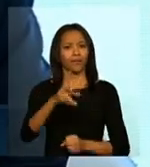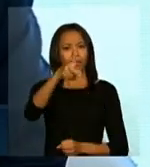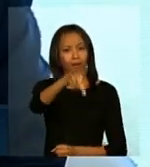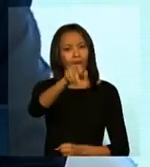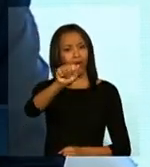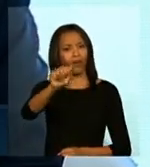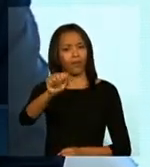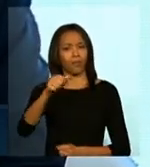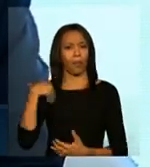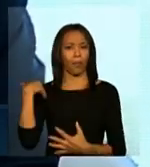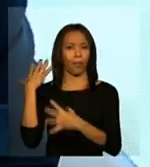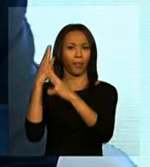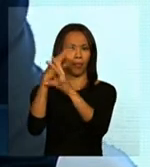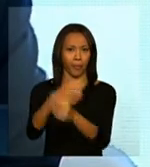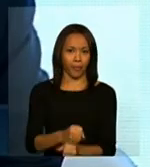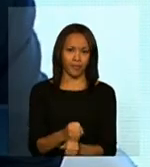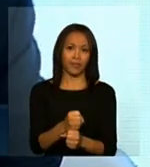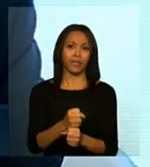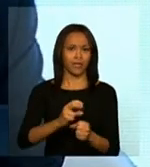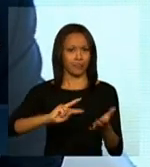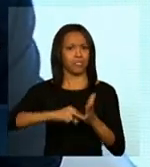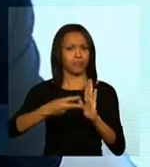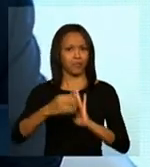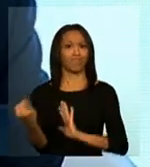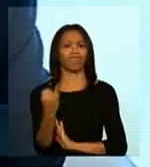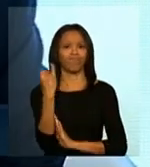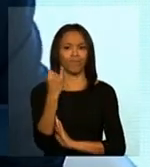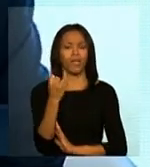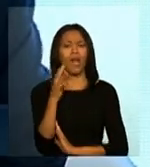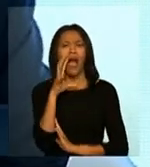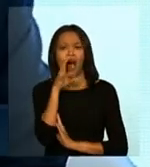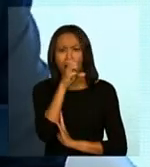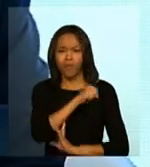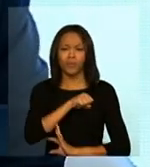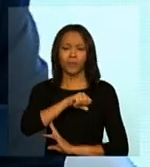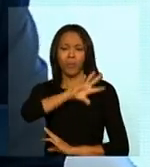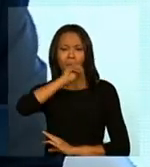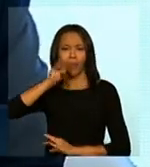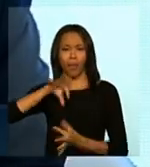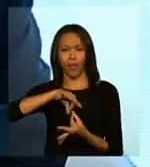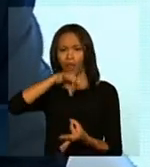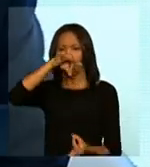tudo que ele significa. Eu vou tentar fazer aqui uma rápida fala,